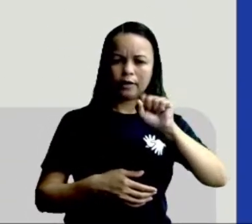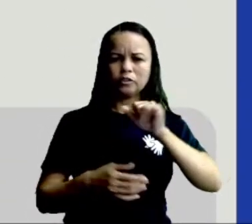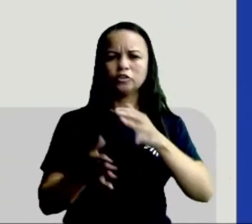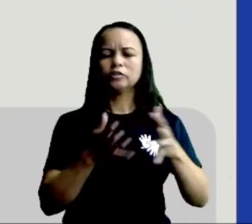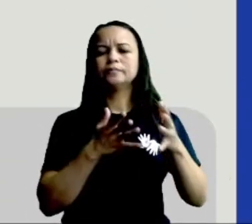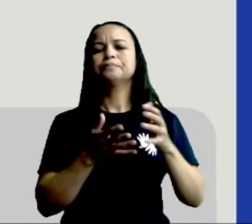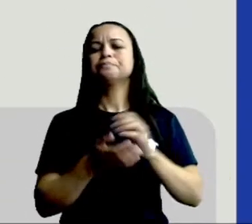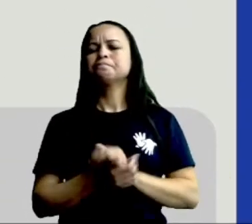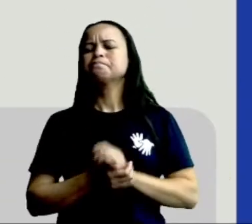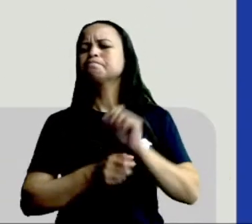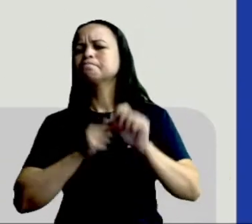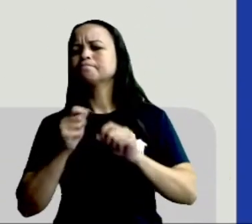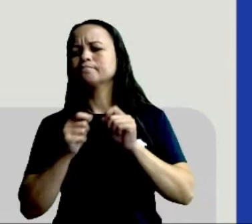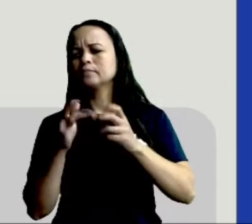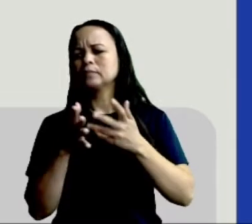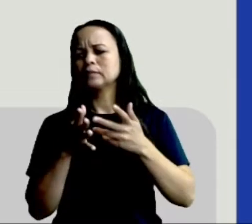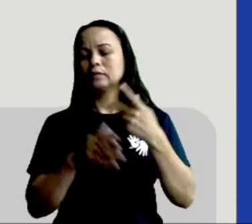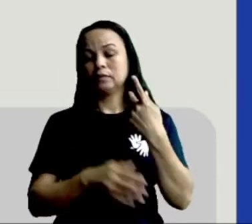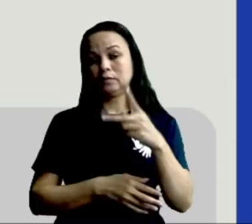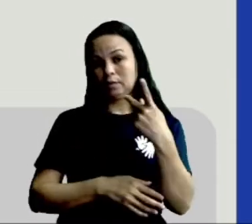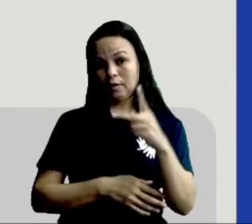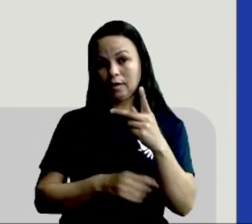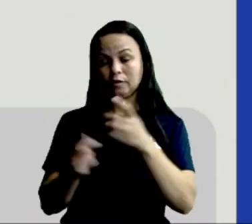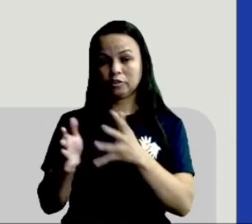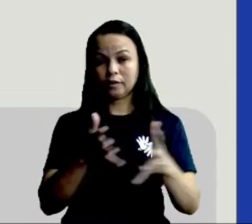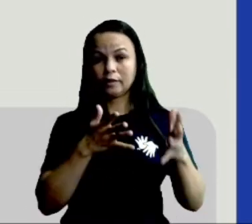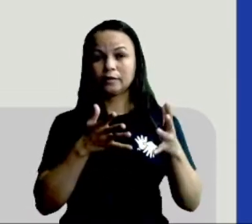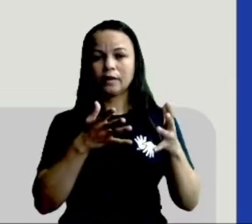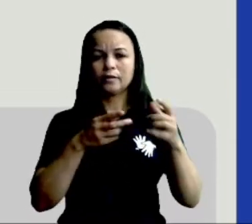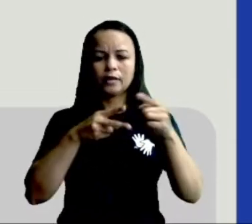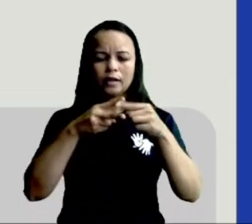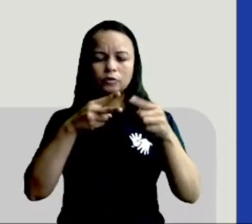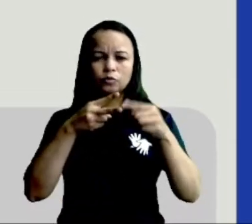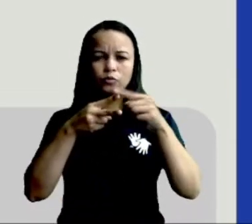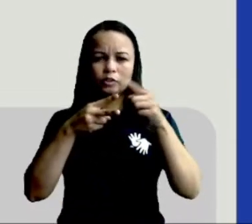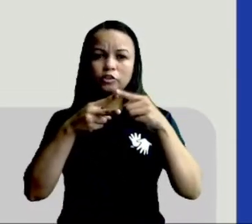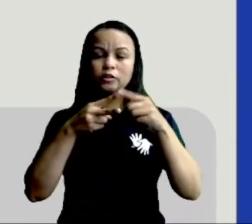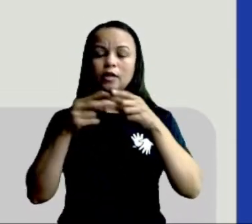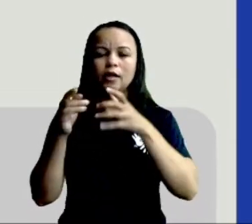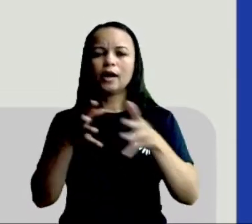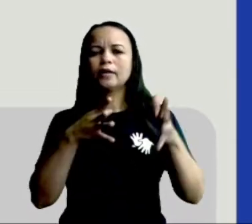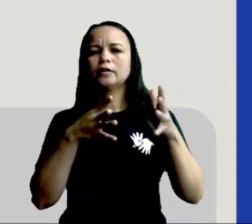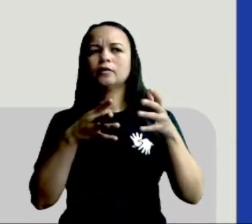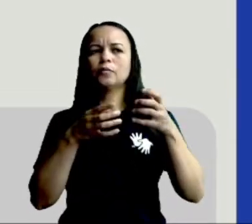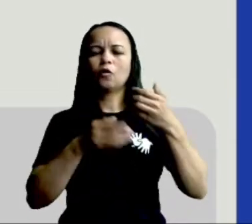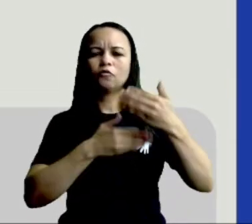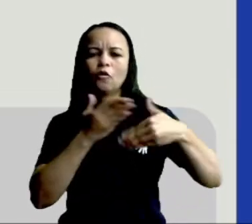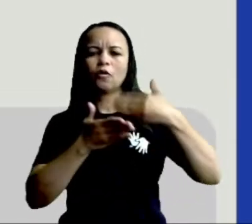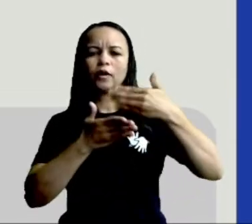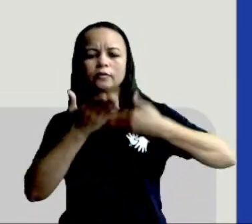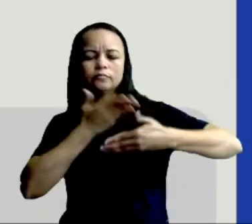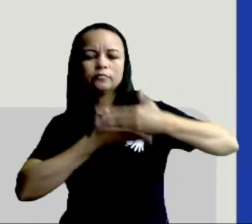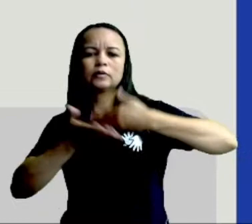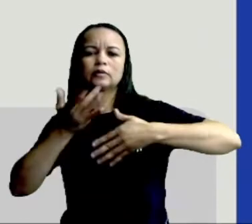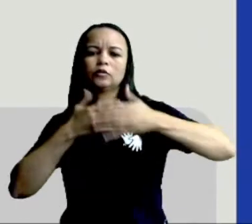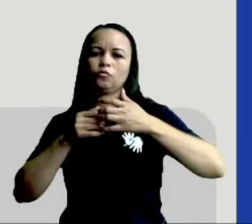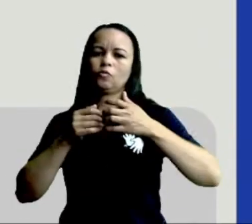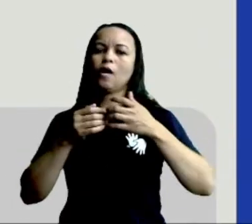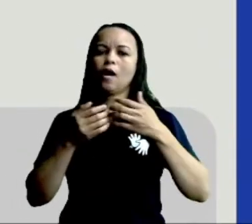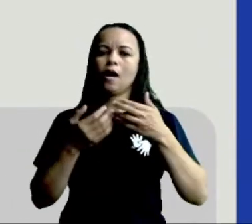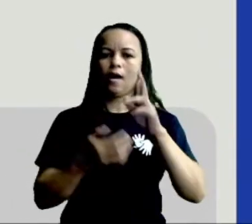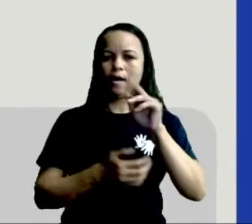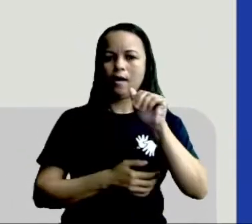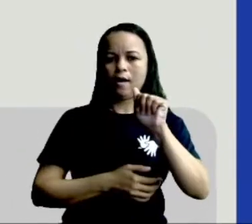diretamente proporcionais são aquelas grandezas onde a variação de uma provoca a variação da outra numa mesma